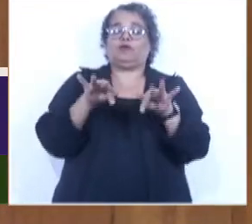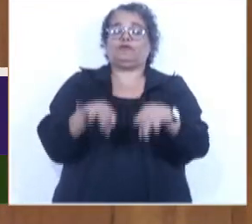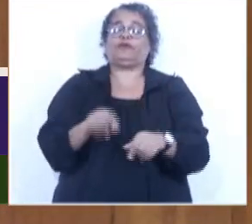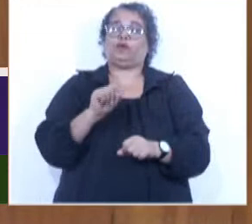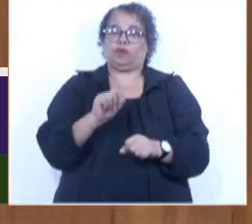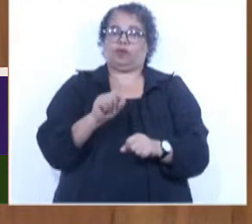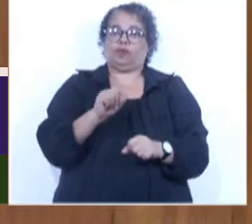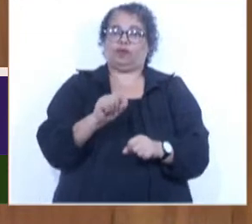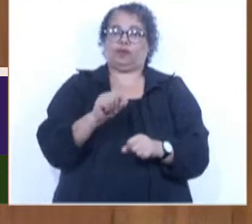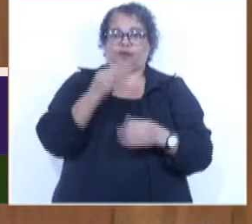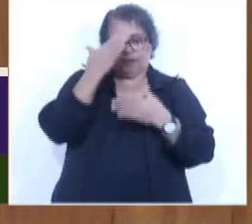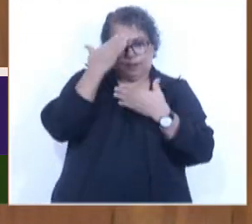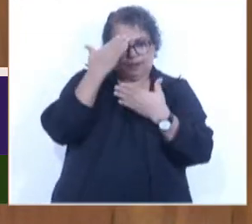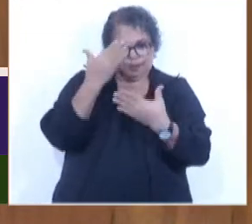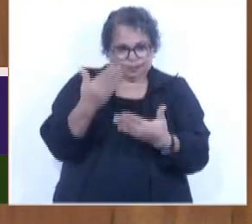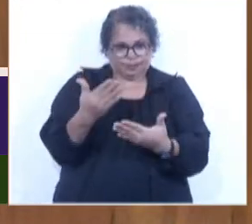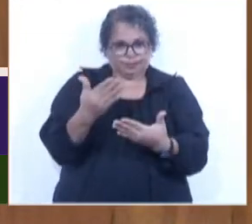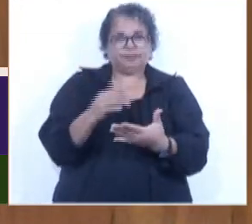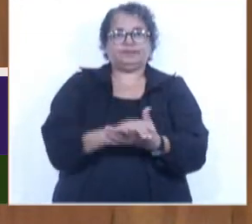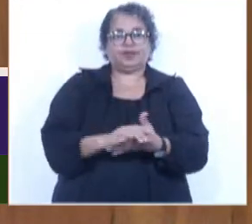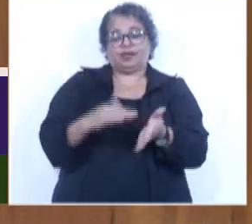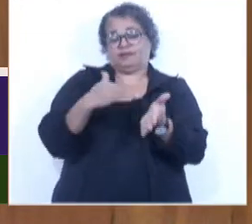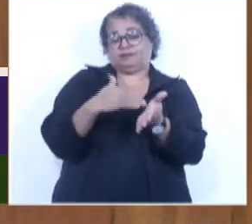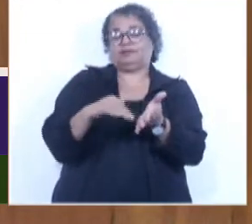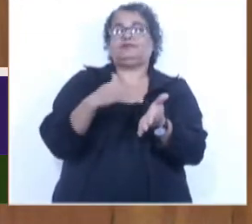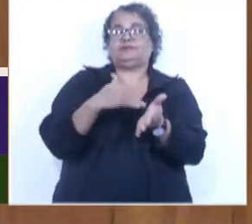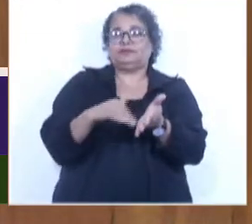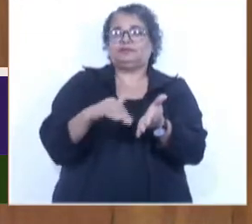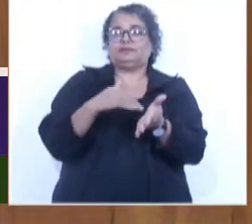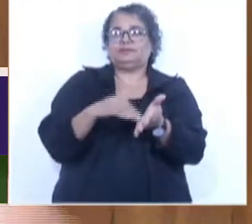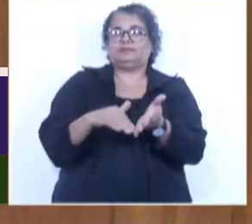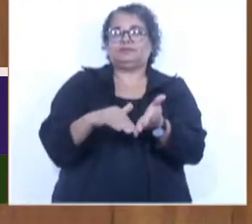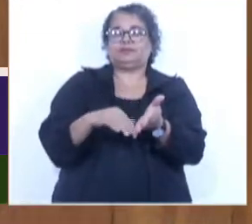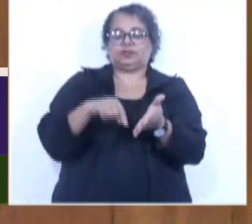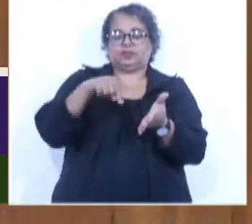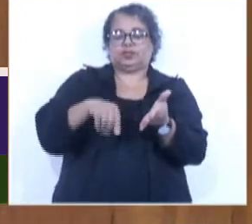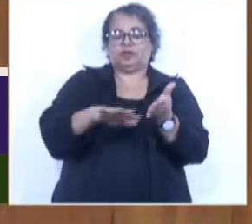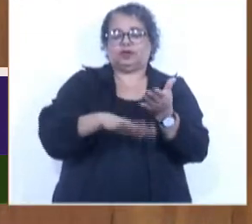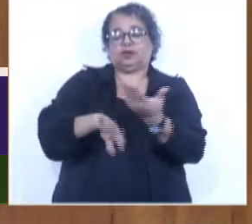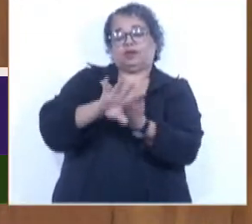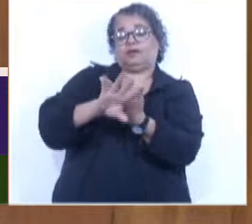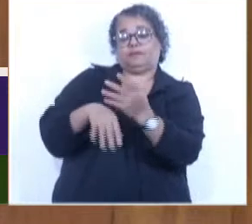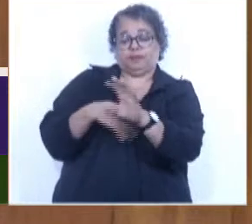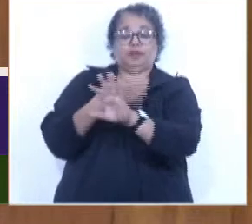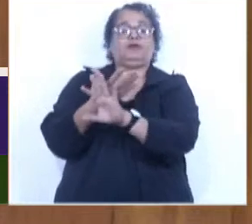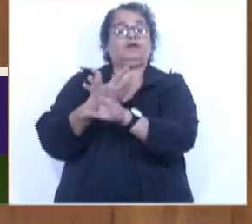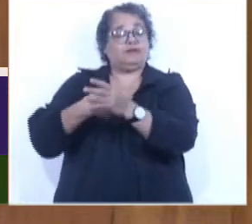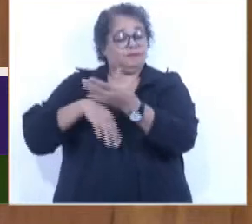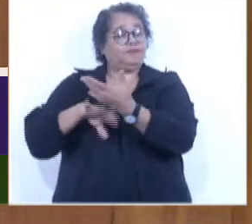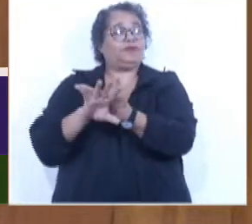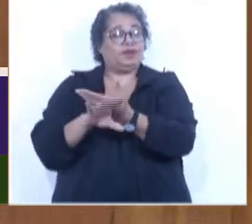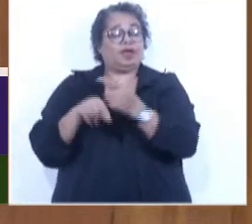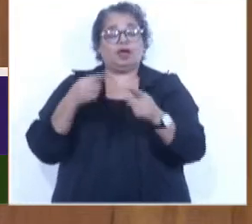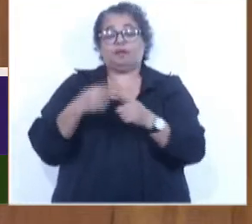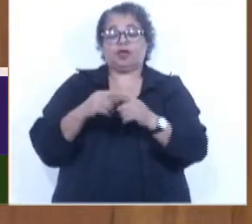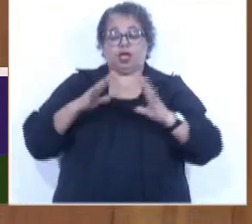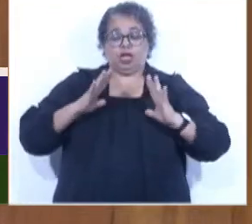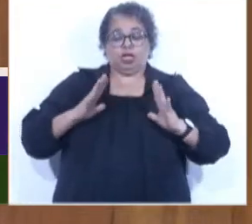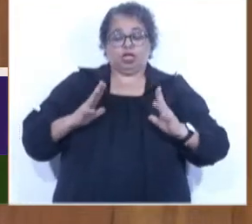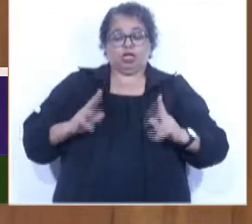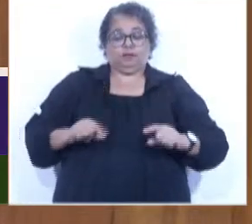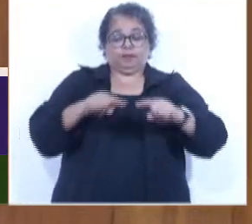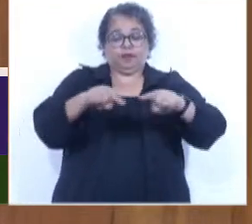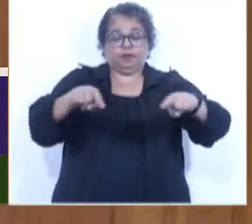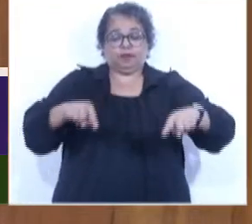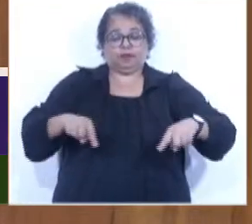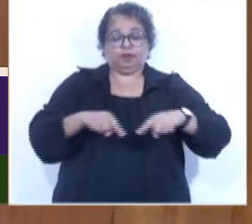agradecer aqui a Secretaria de Meio Ambiente e serviços urbanos pela limpeza nos lotes da